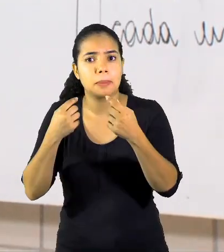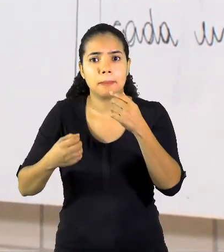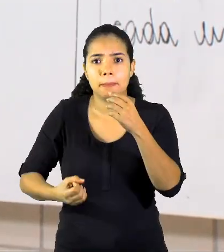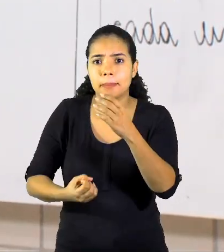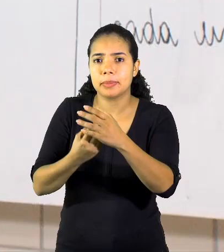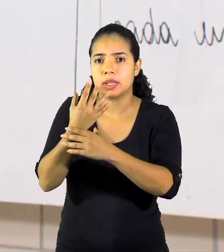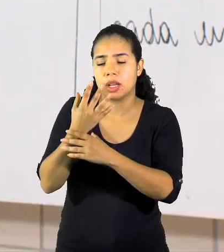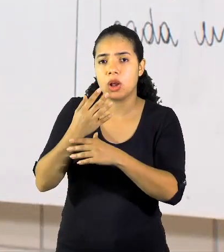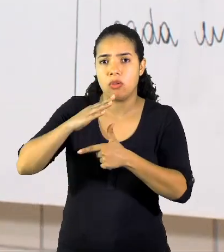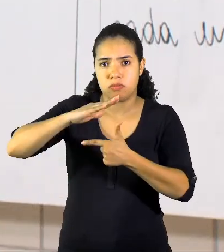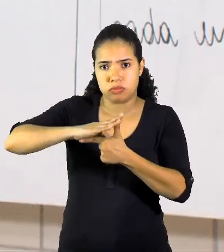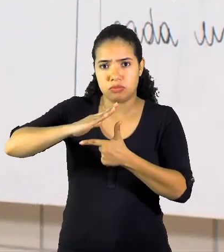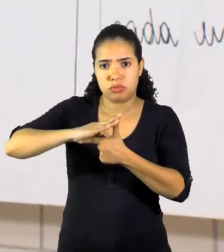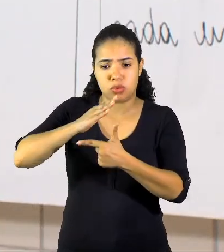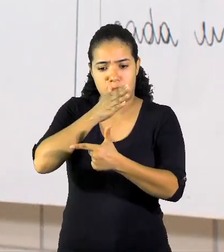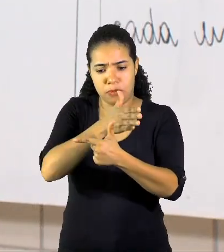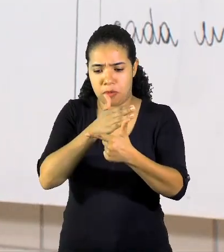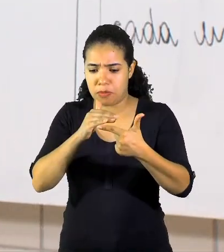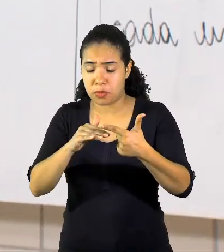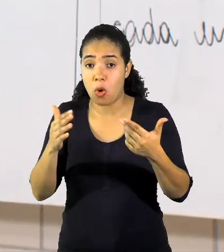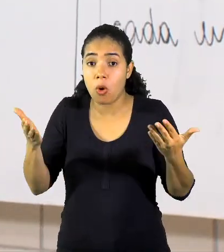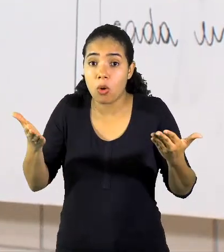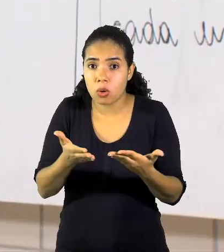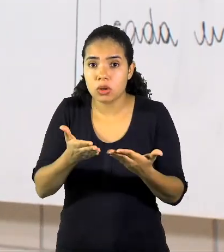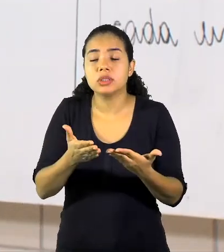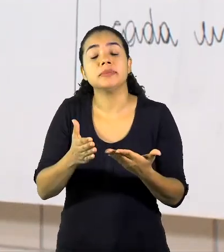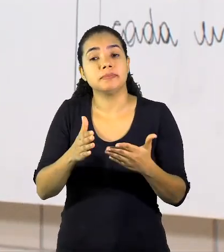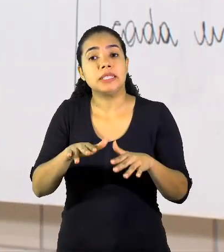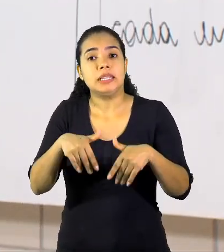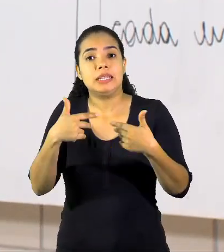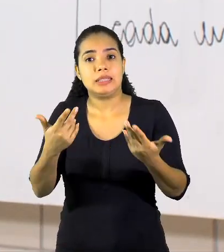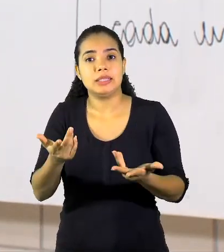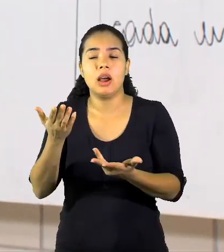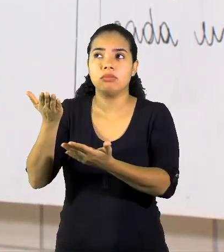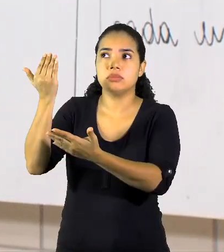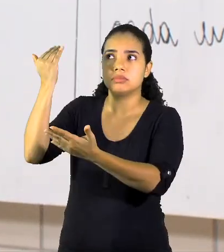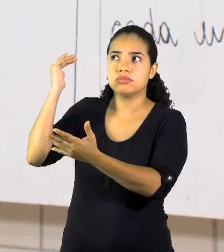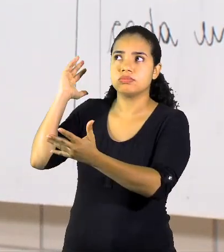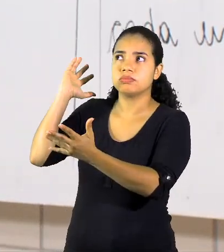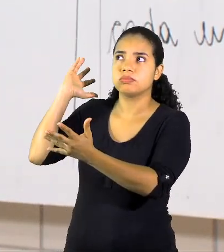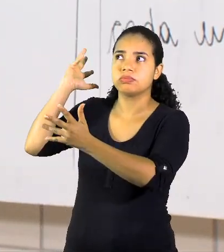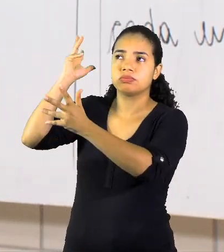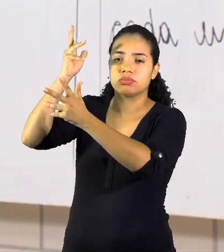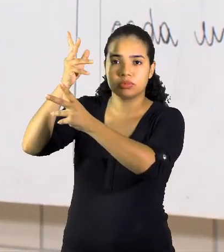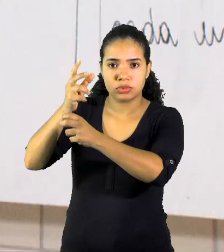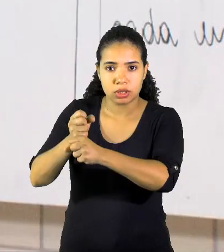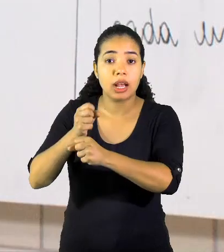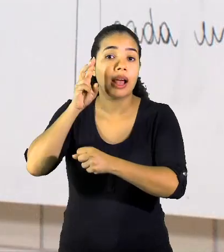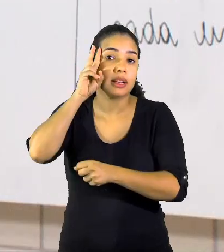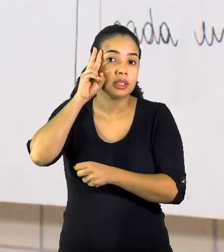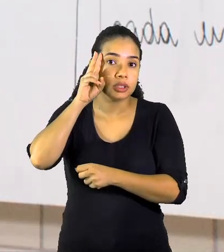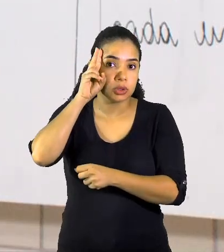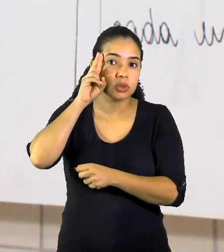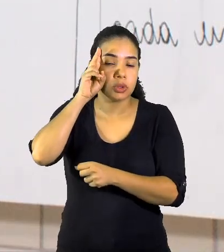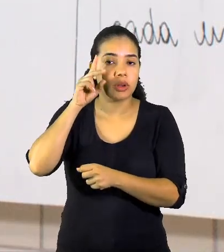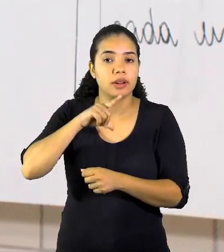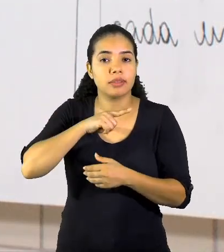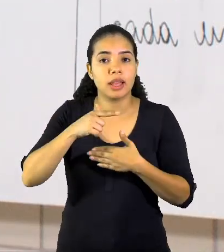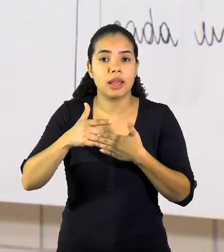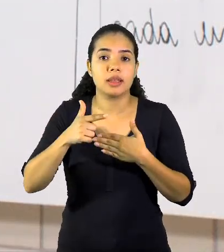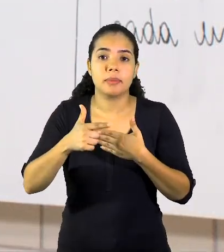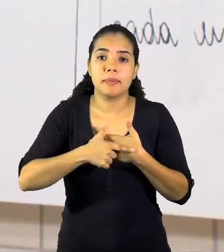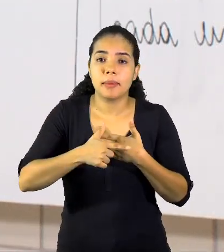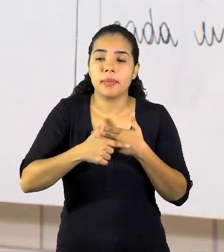necessidade de um teorema como hoje, isso é algo que tende a se repetir. A história, ela tem esse papel de